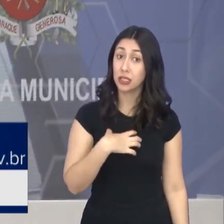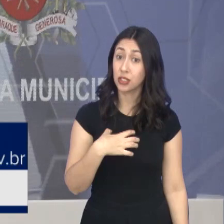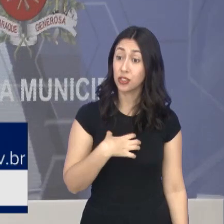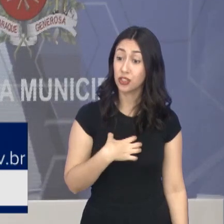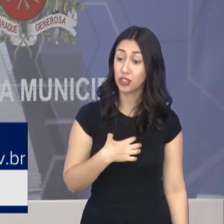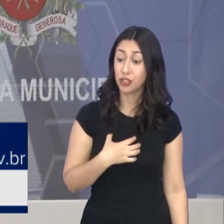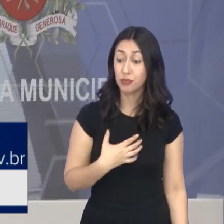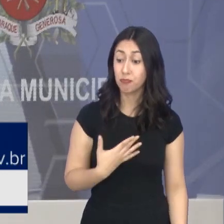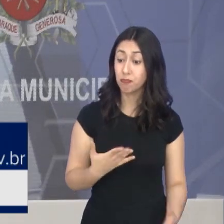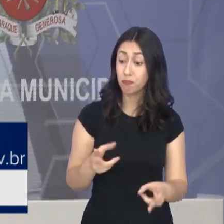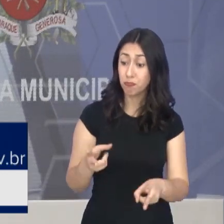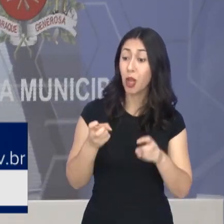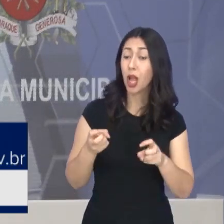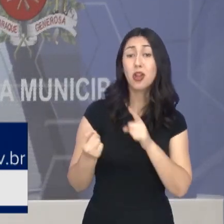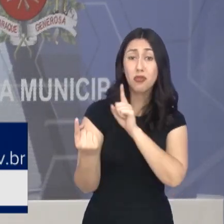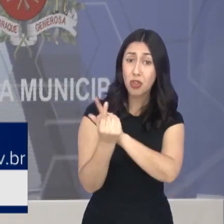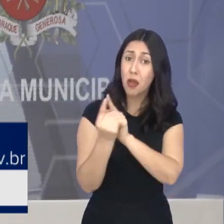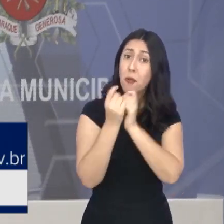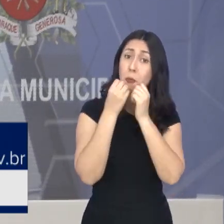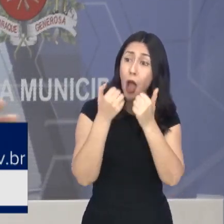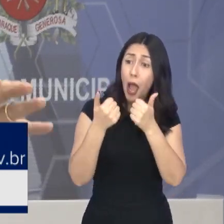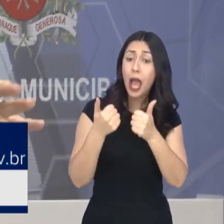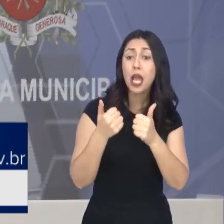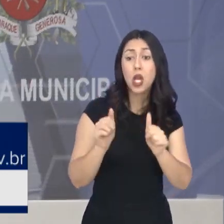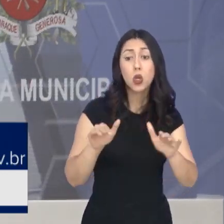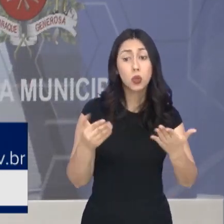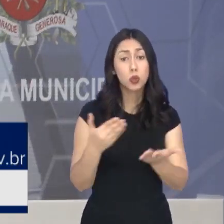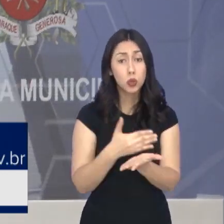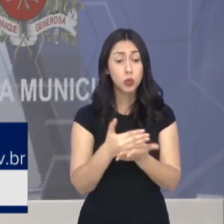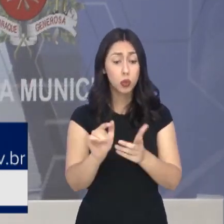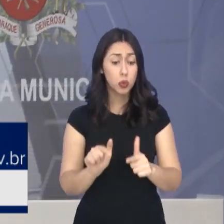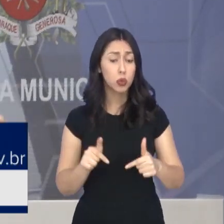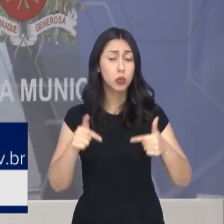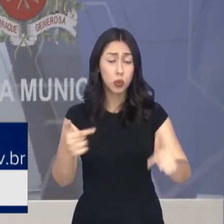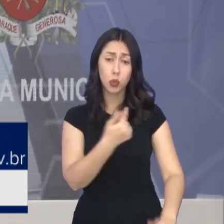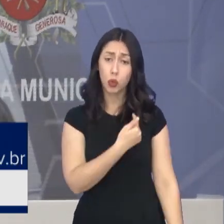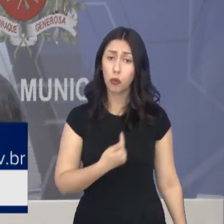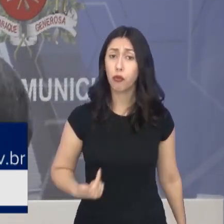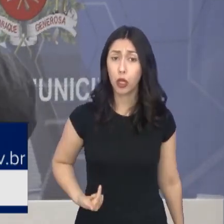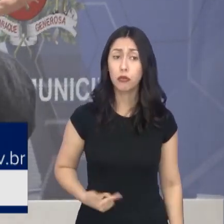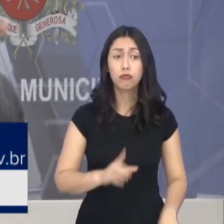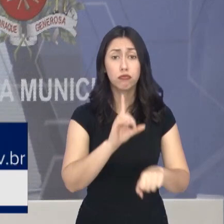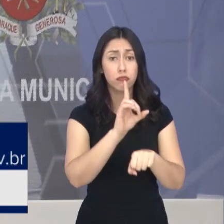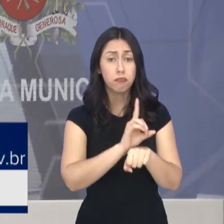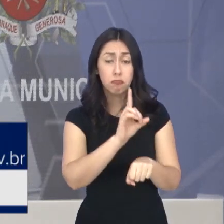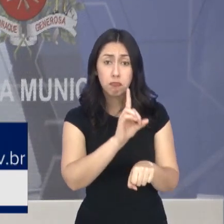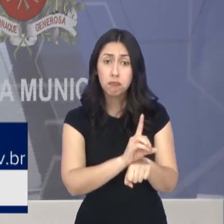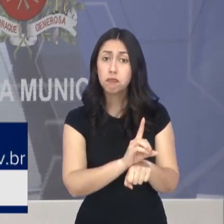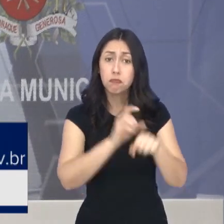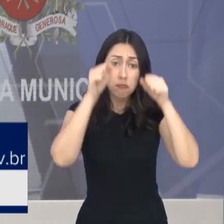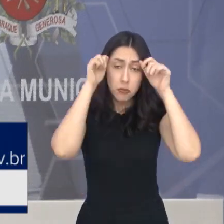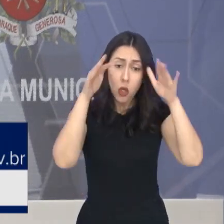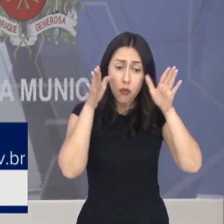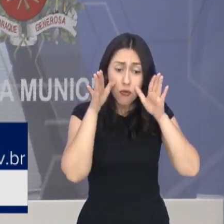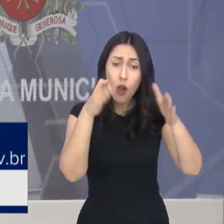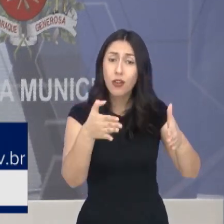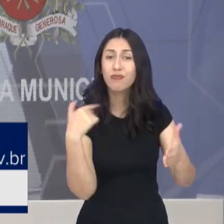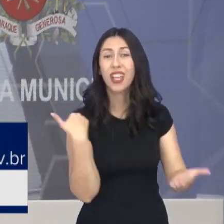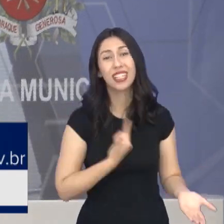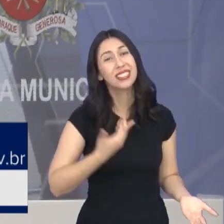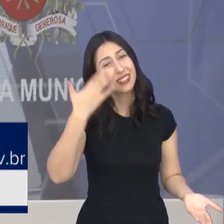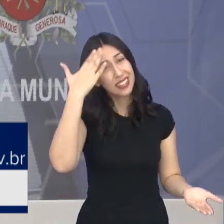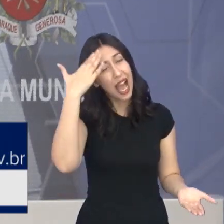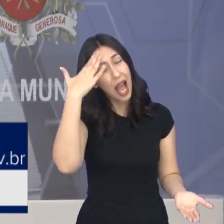bem, sendo bem atendido. Mas desde que a gente começou com políticas públicas nessa direção, né, do autismo, a gente sabe que não é fácil,